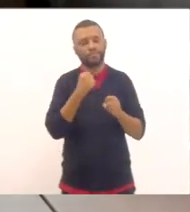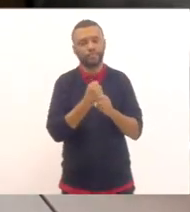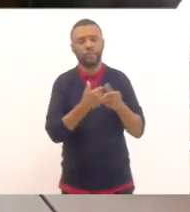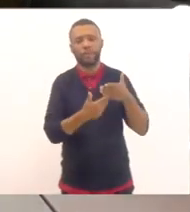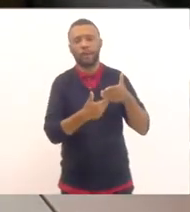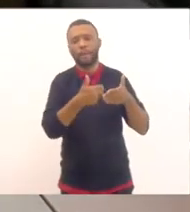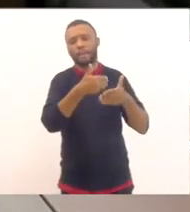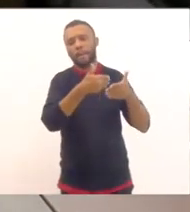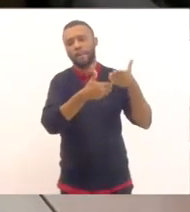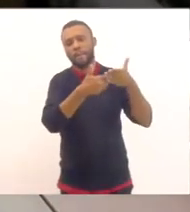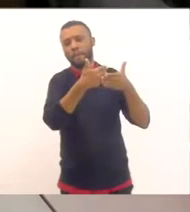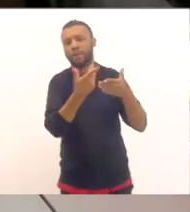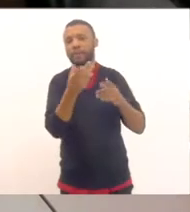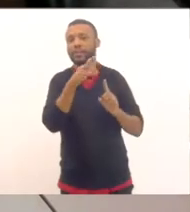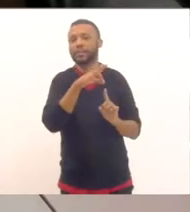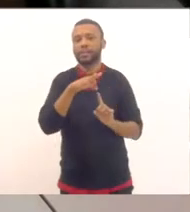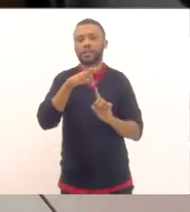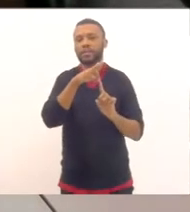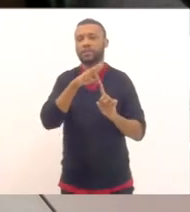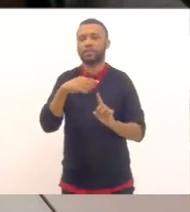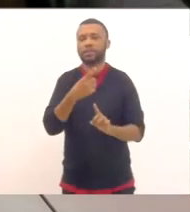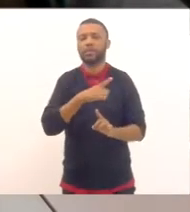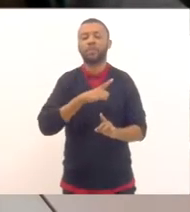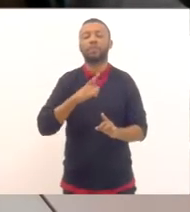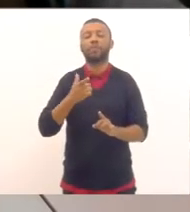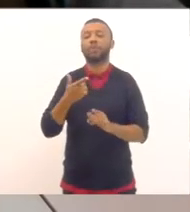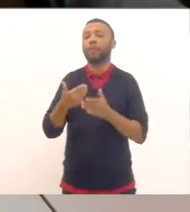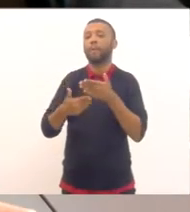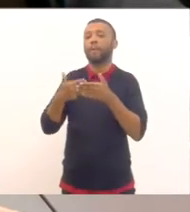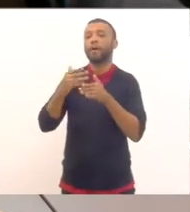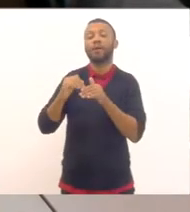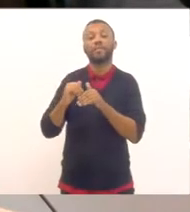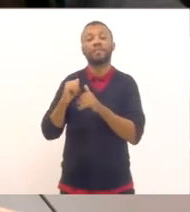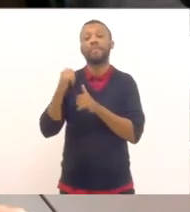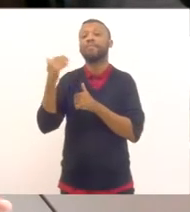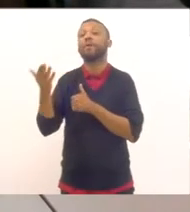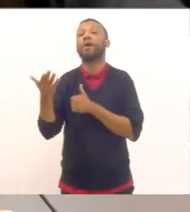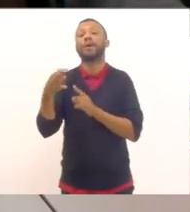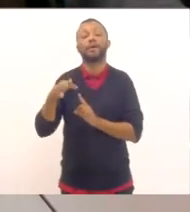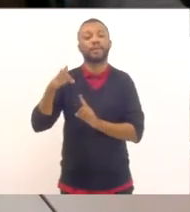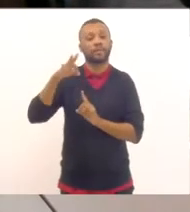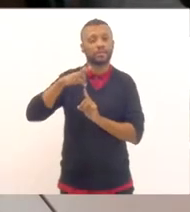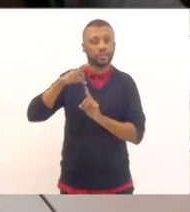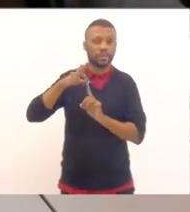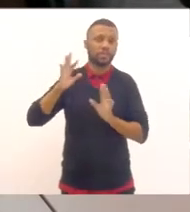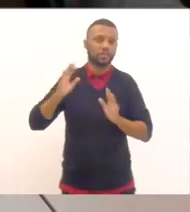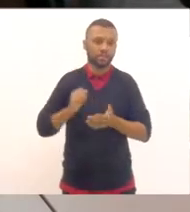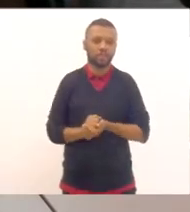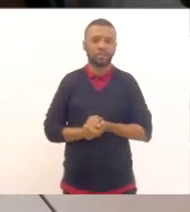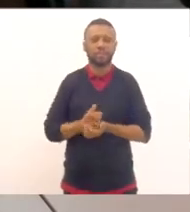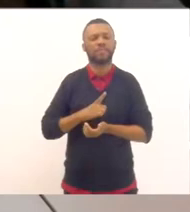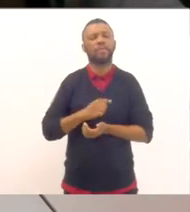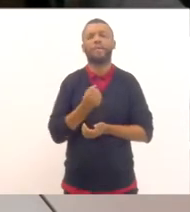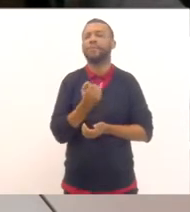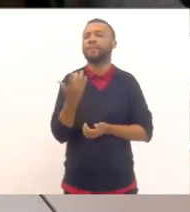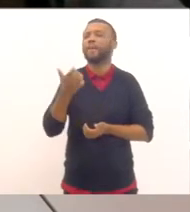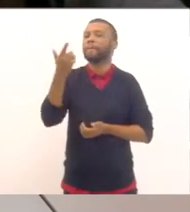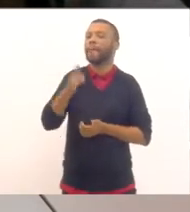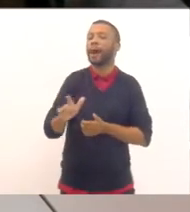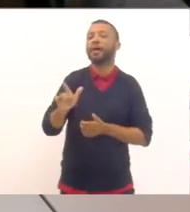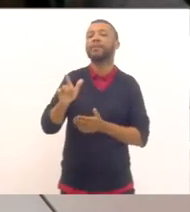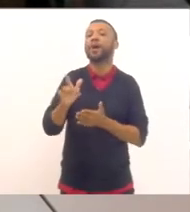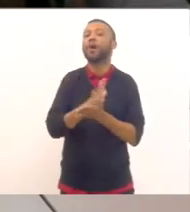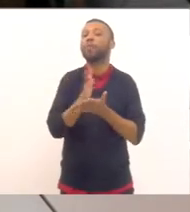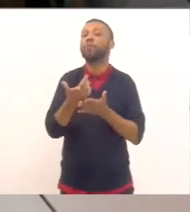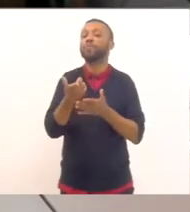dos muros nas estações nós temos os muros nas áreas fora das estações fizemos aqui mais alguns trechos eu tenho que